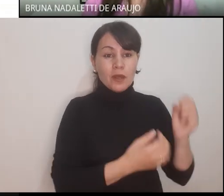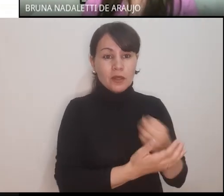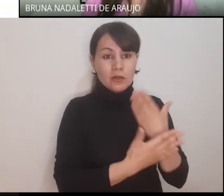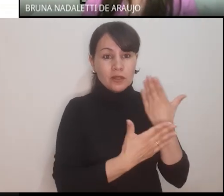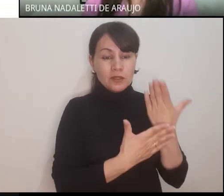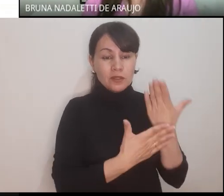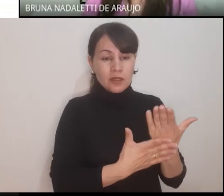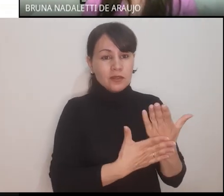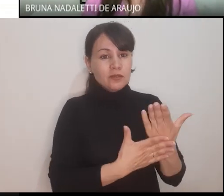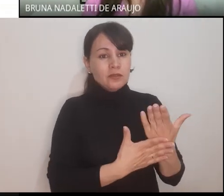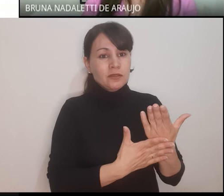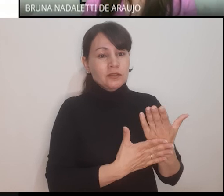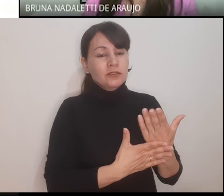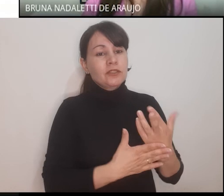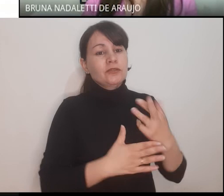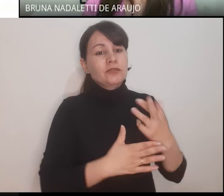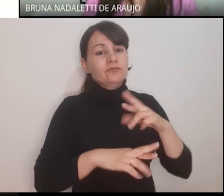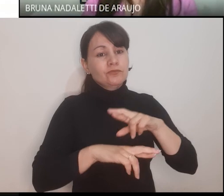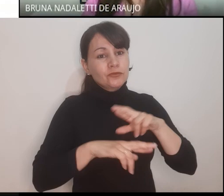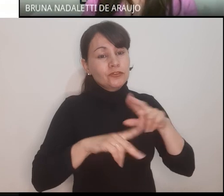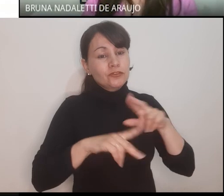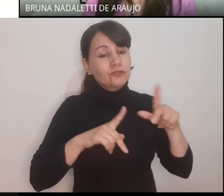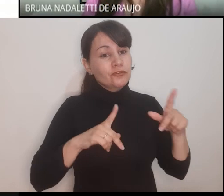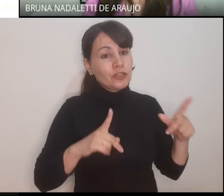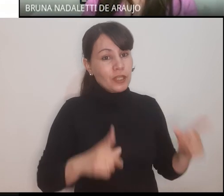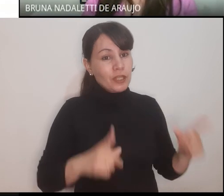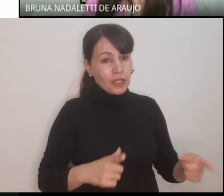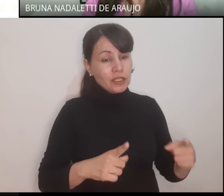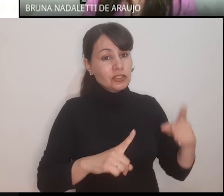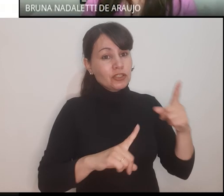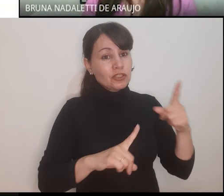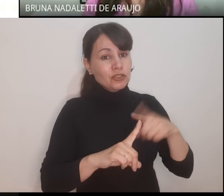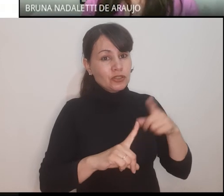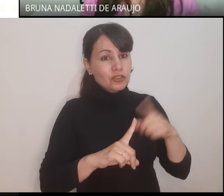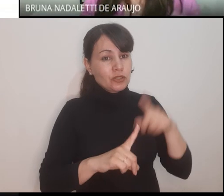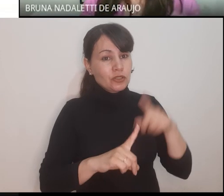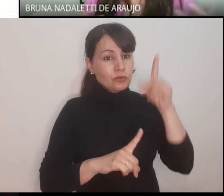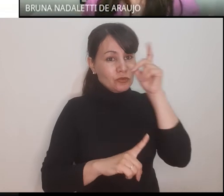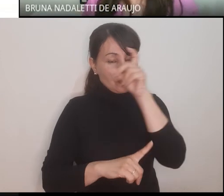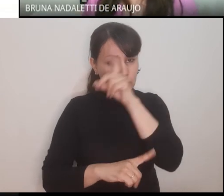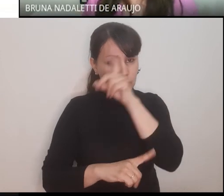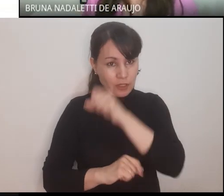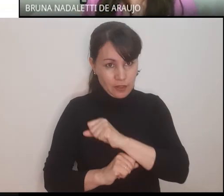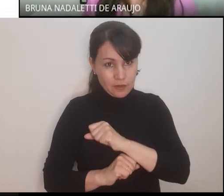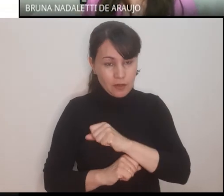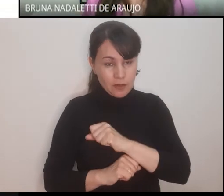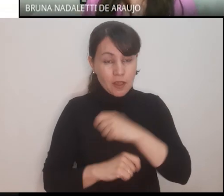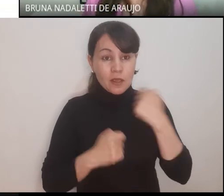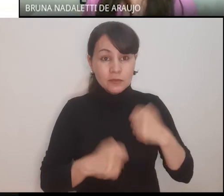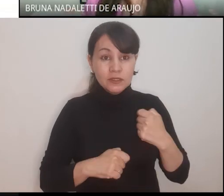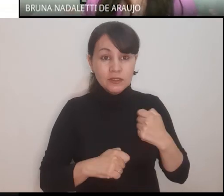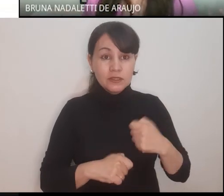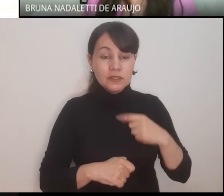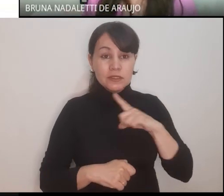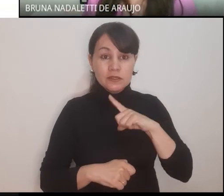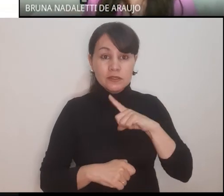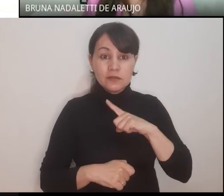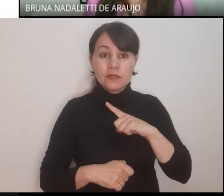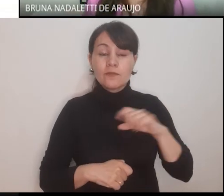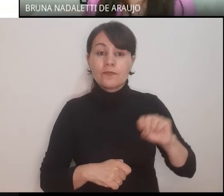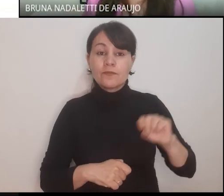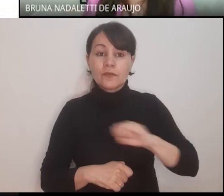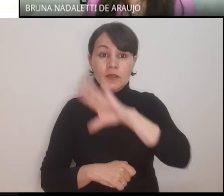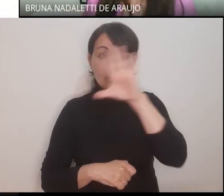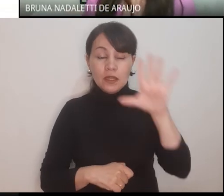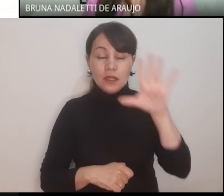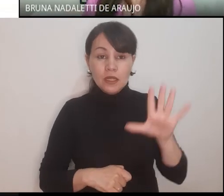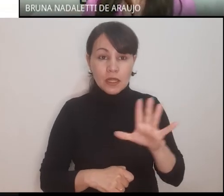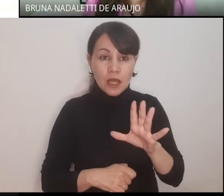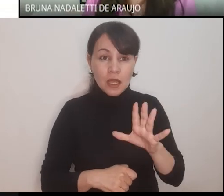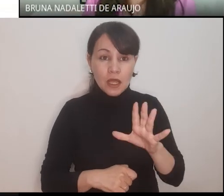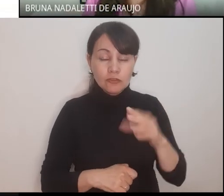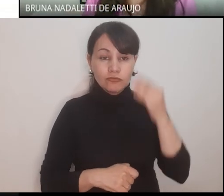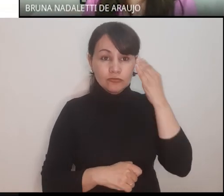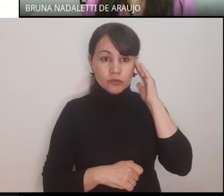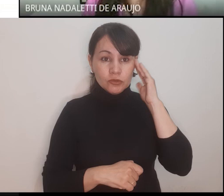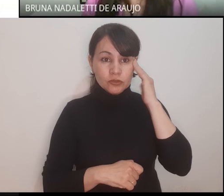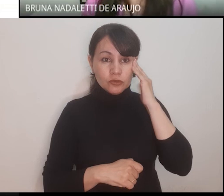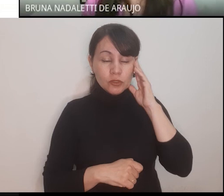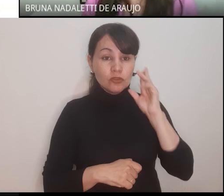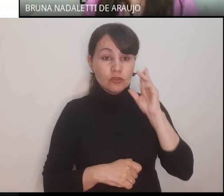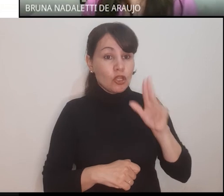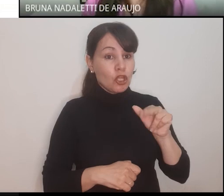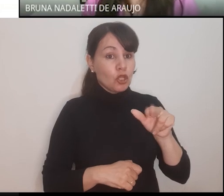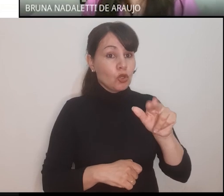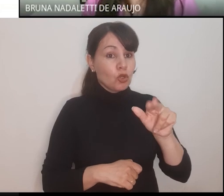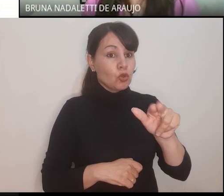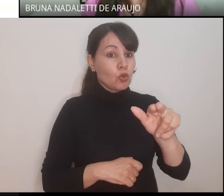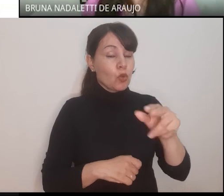de eventos adversos. Então, isso precisa estar claro, né, em nossas concepções e nunca